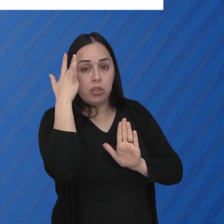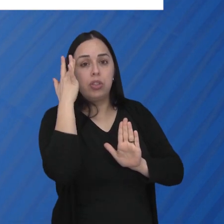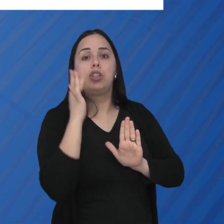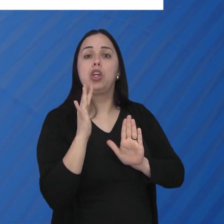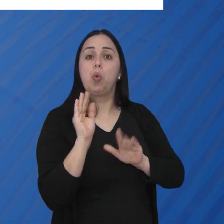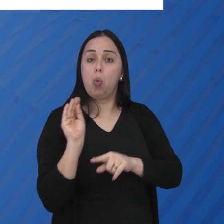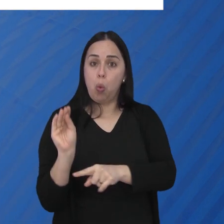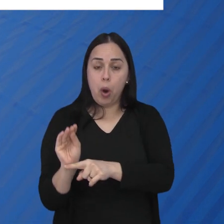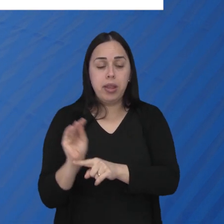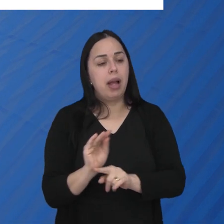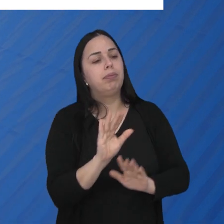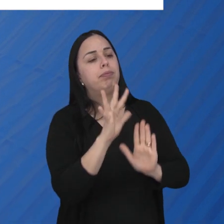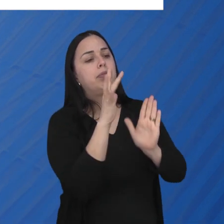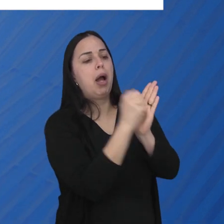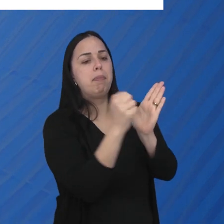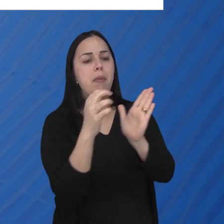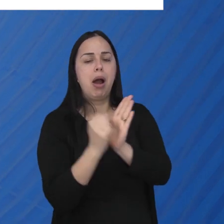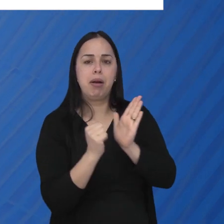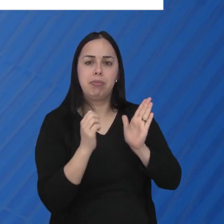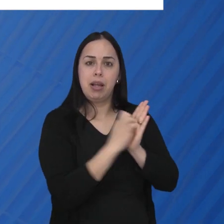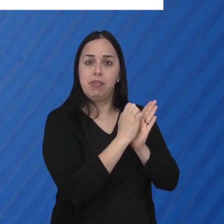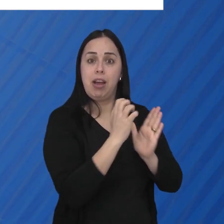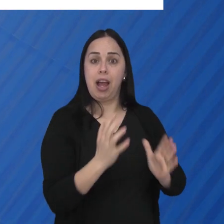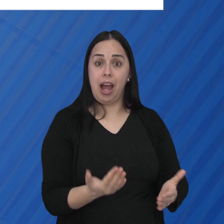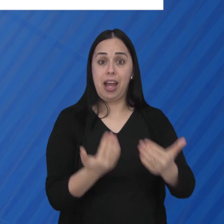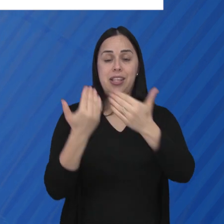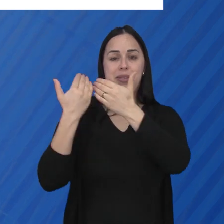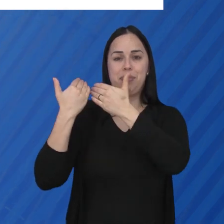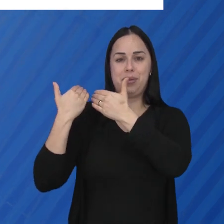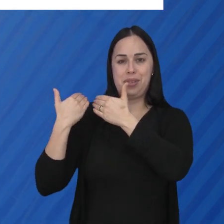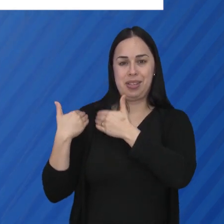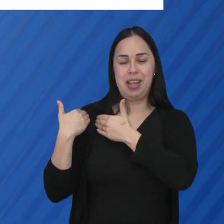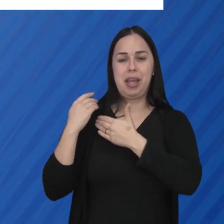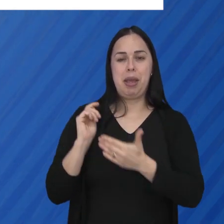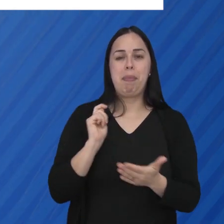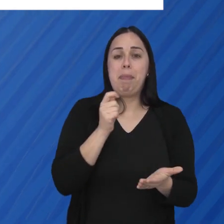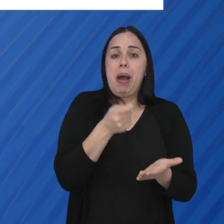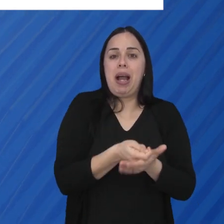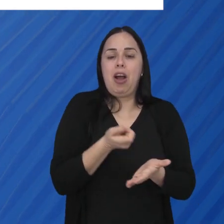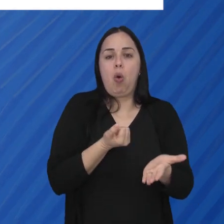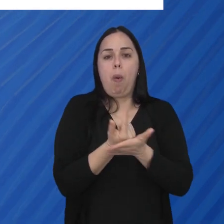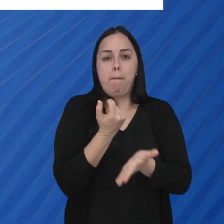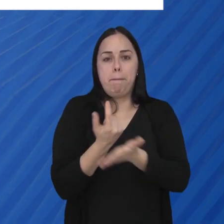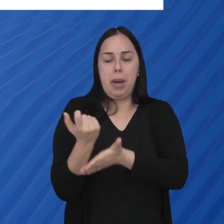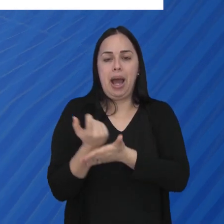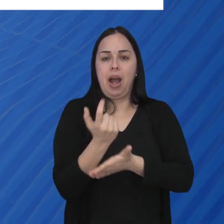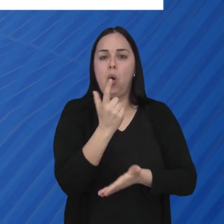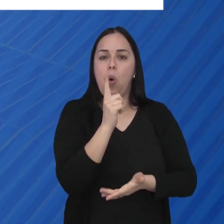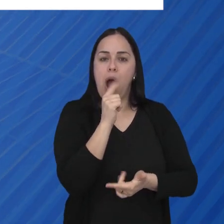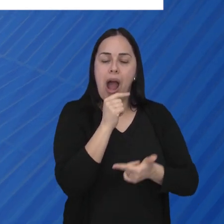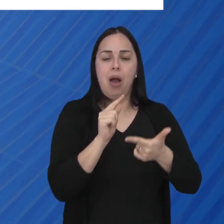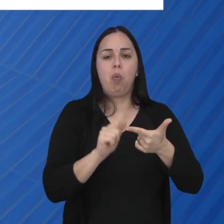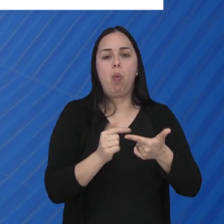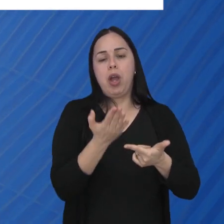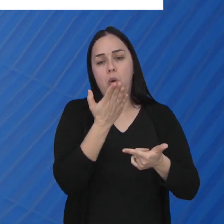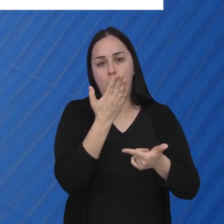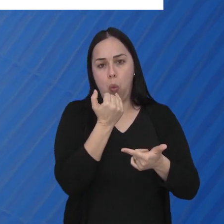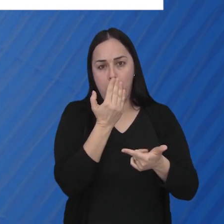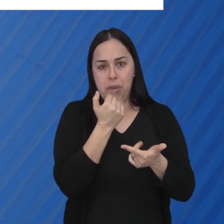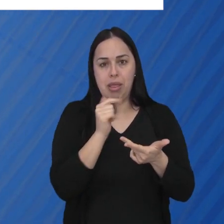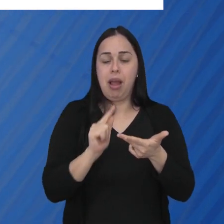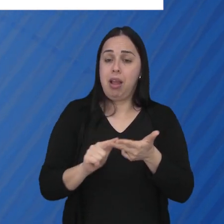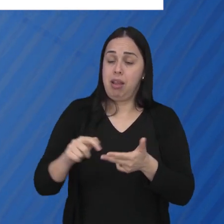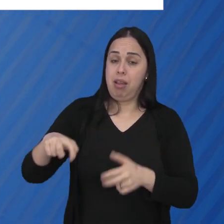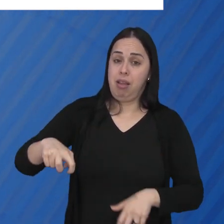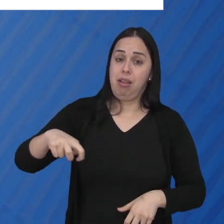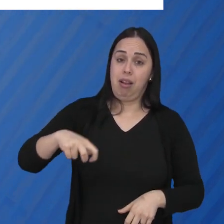como tutores provisórios, que deverão ser responsáveis pelas despesas e pelos cuidados de higiene, saúde